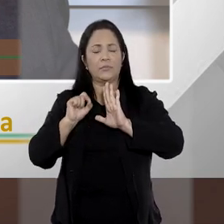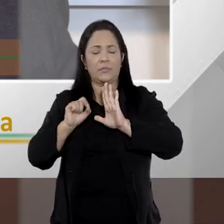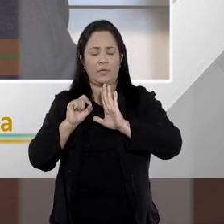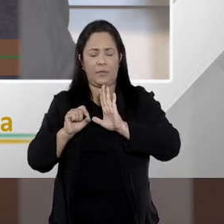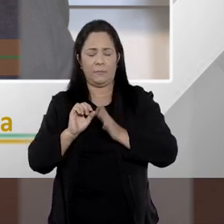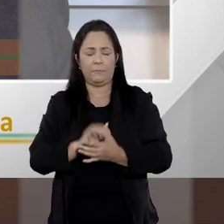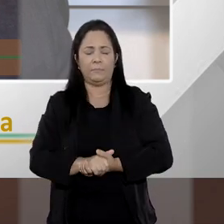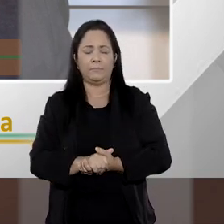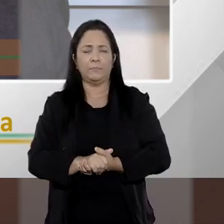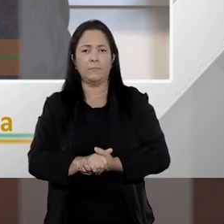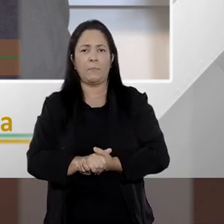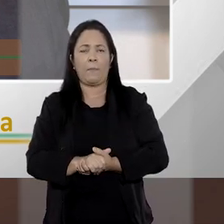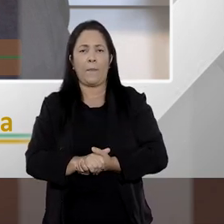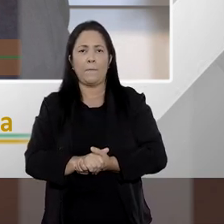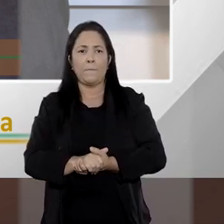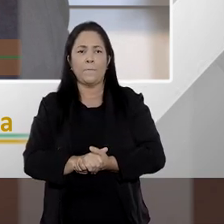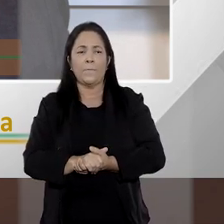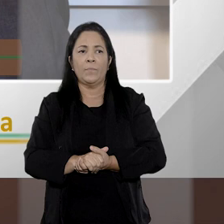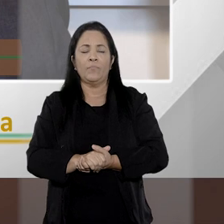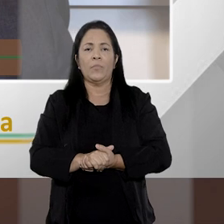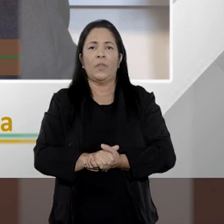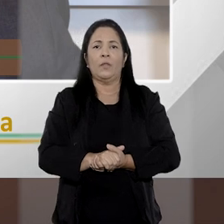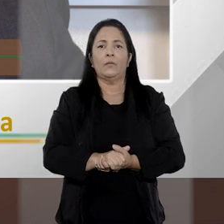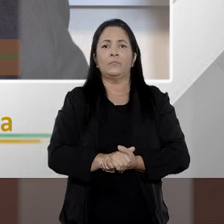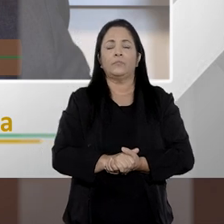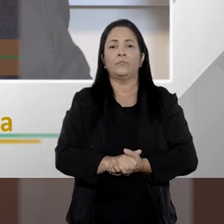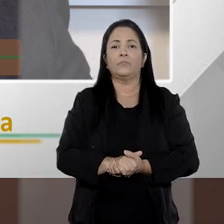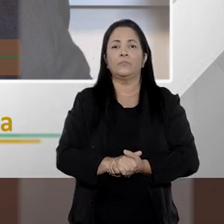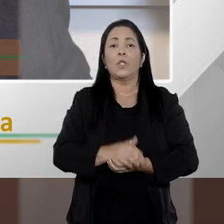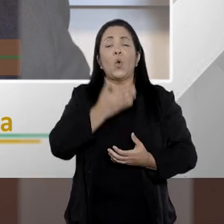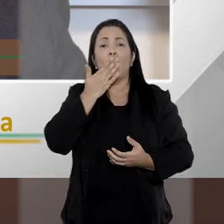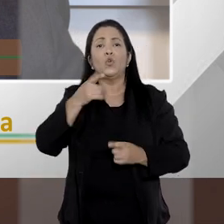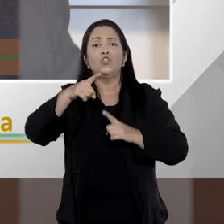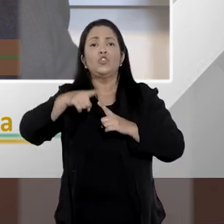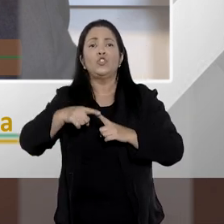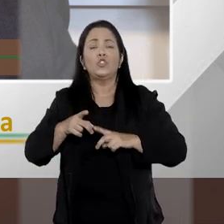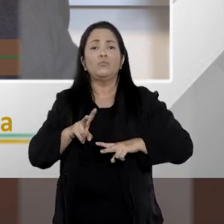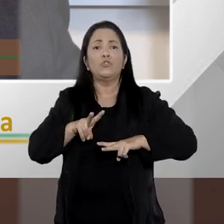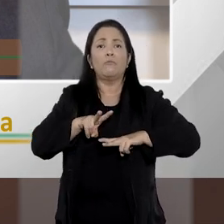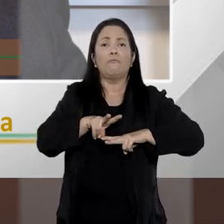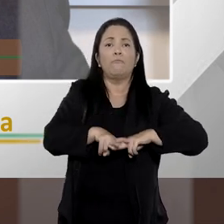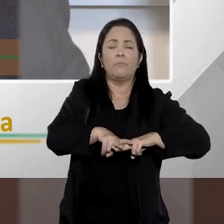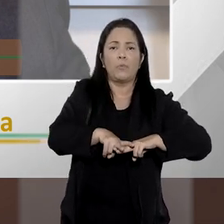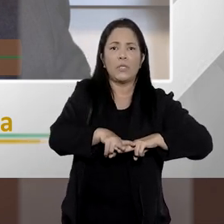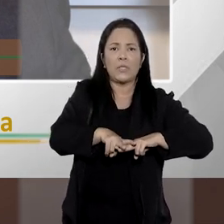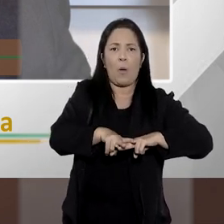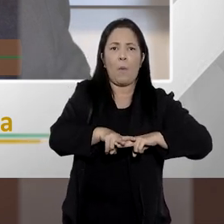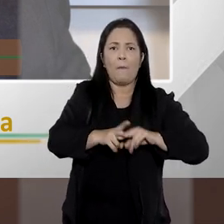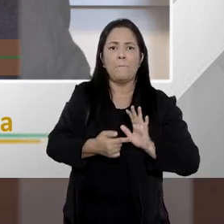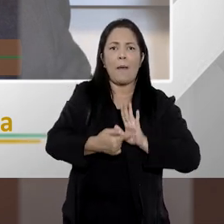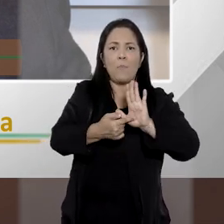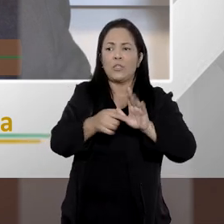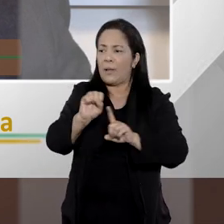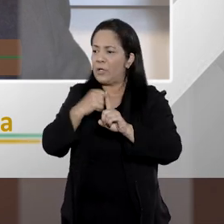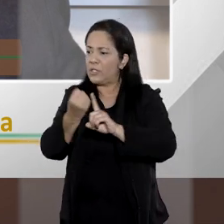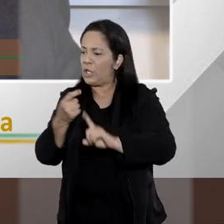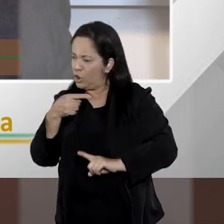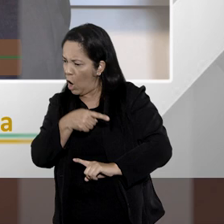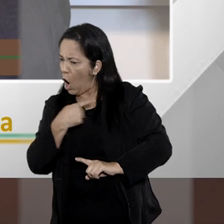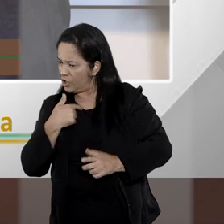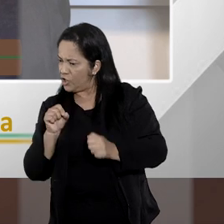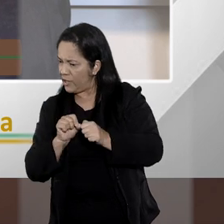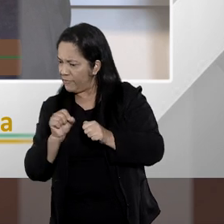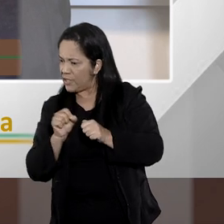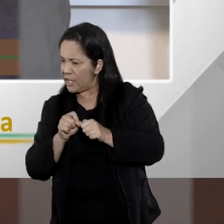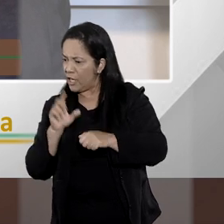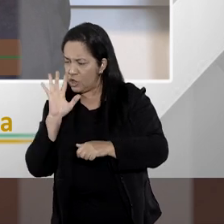à prisão, a essa forma de se dar uma resposta da sociedade à prática criminosa, dizendo, em